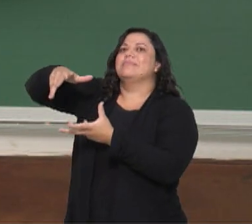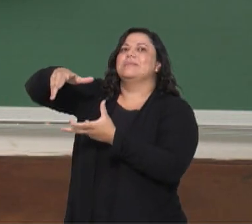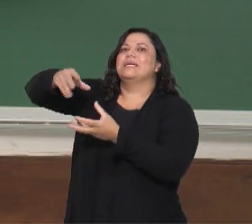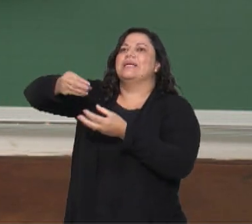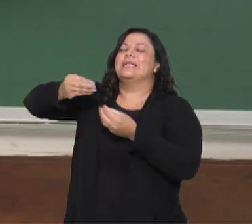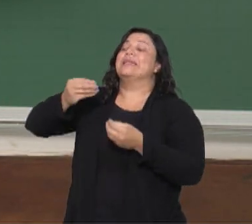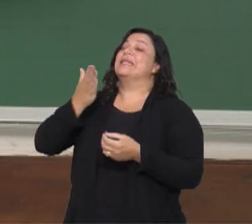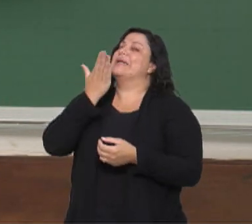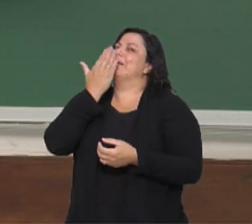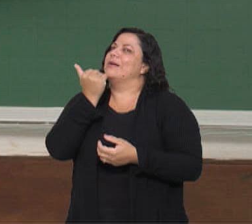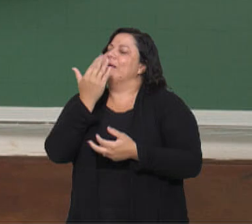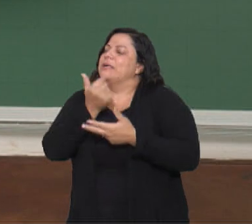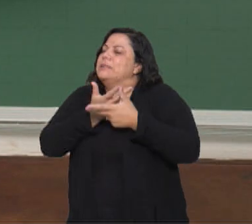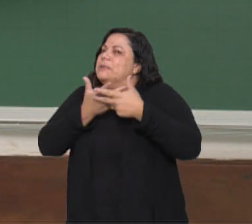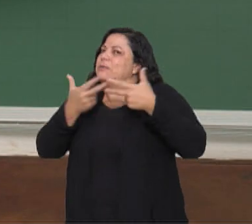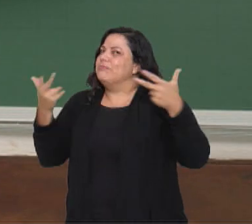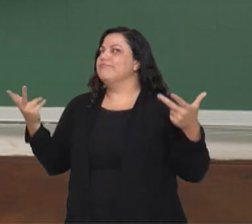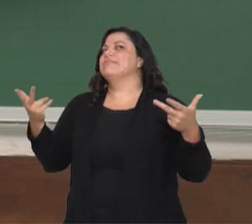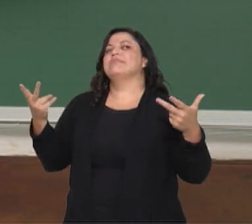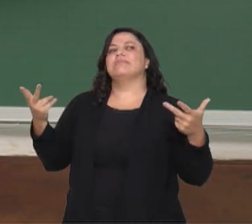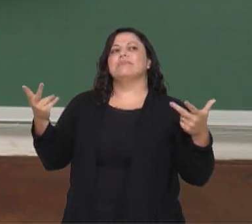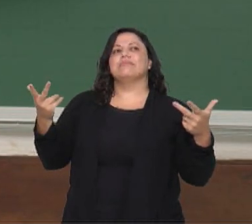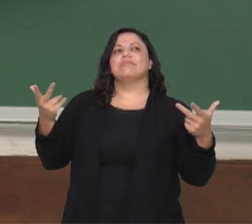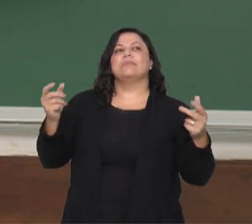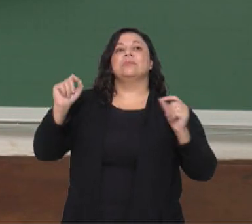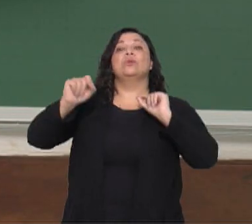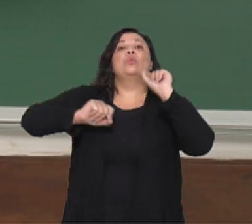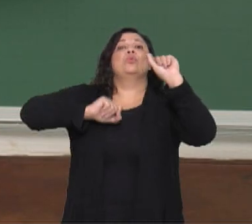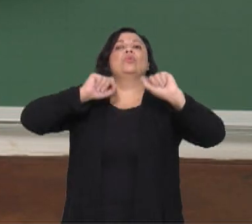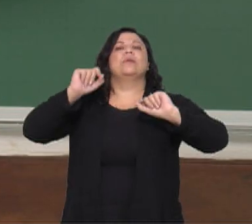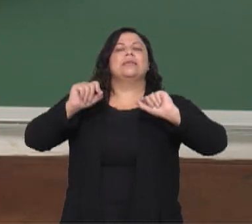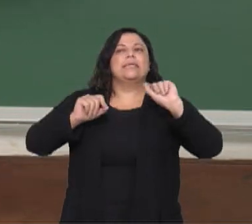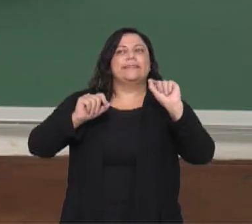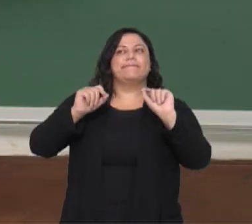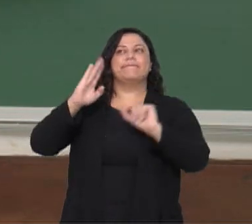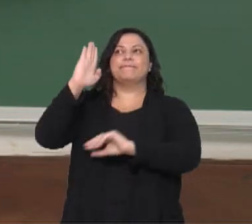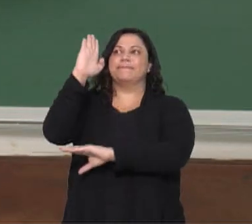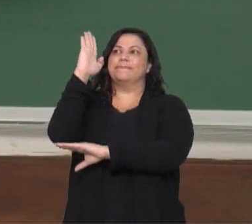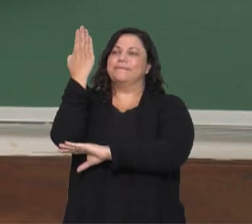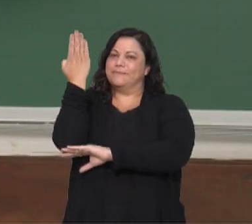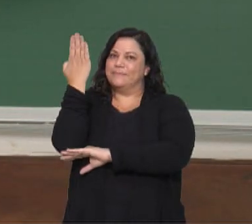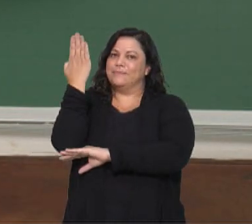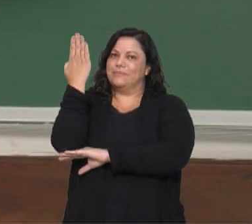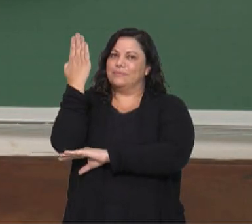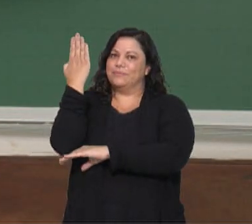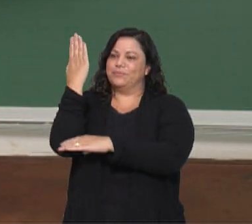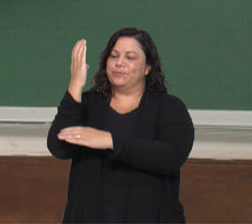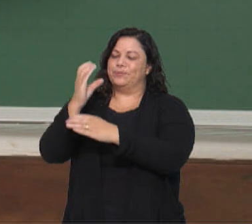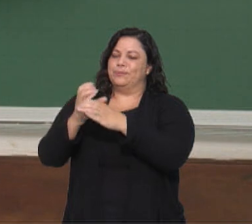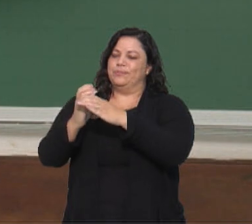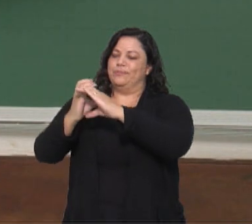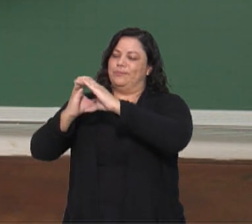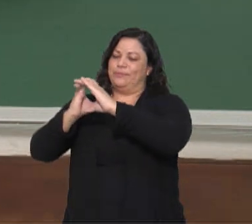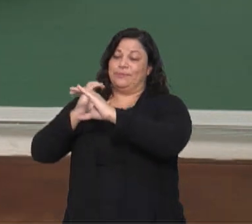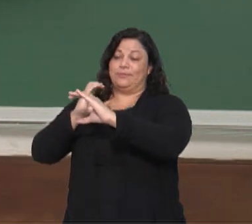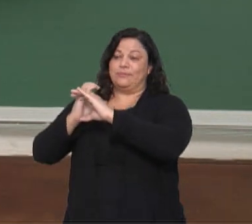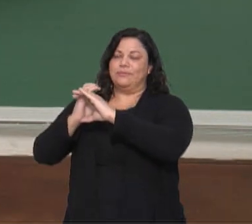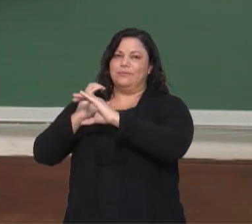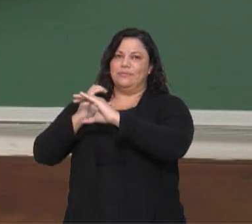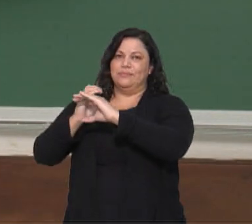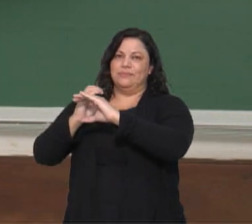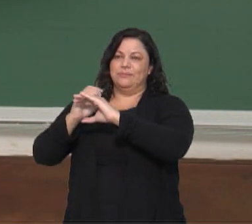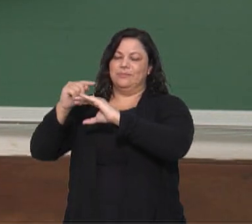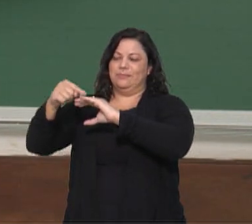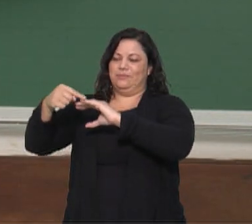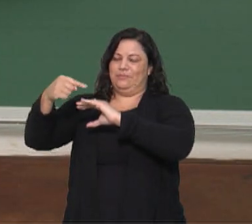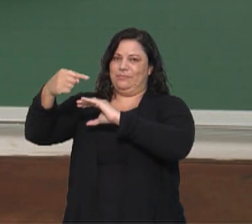um pau, um pedaço de madeira, tá? Com outra madeira na